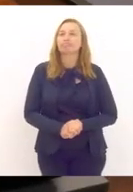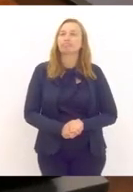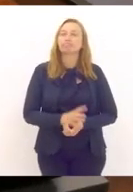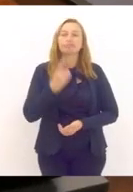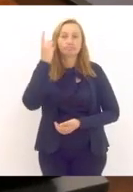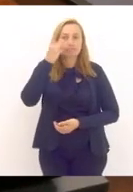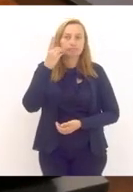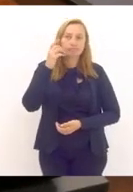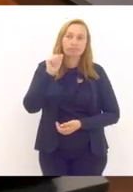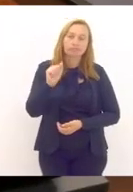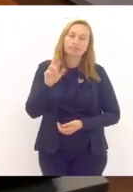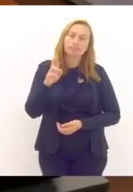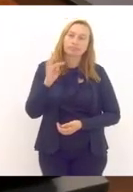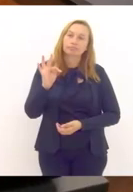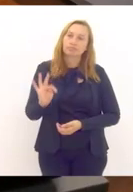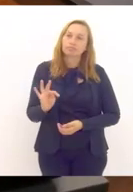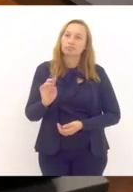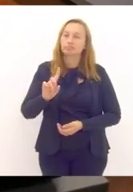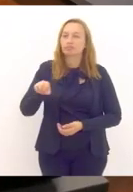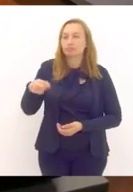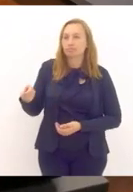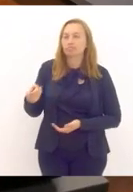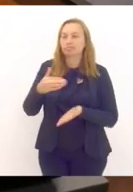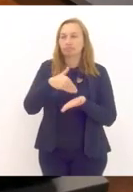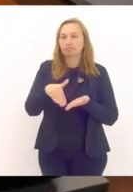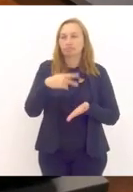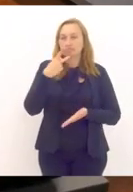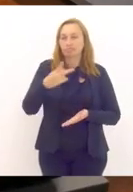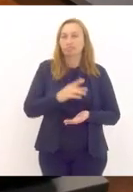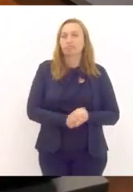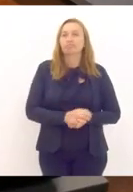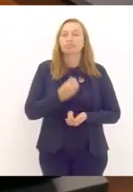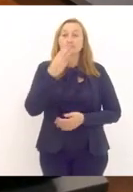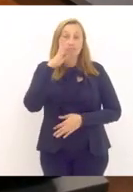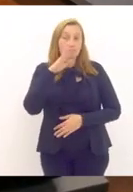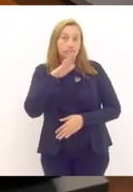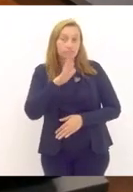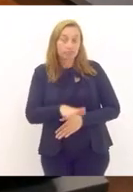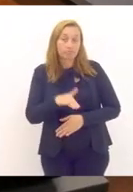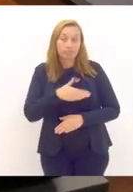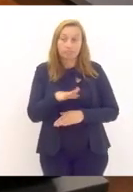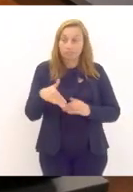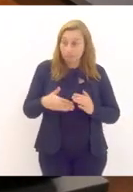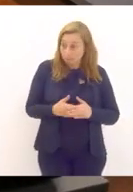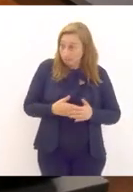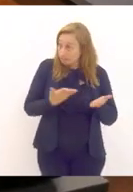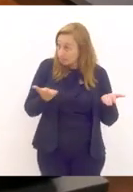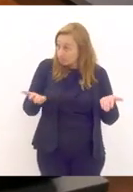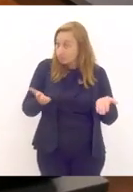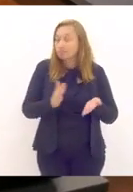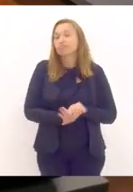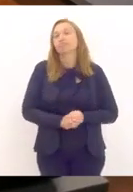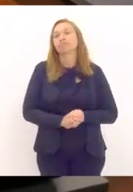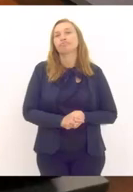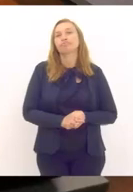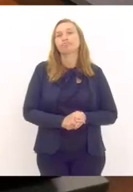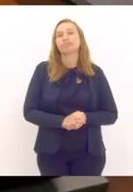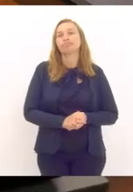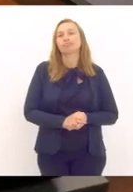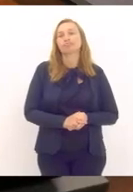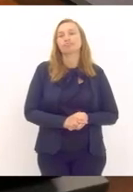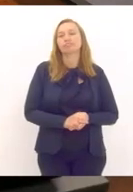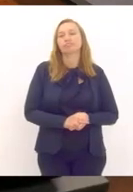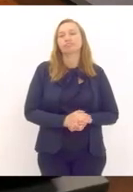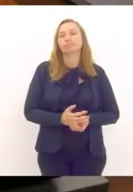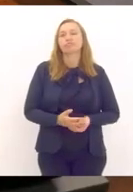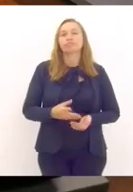Deputado Arthur, no final o secretário comenta. Muito boa tarde a todos. Quero cumprimentar o secretário Lobo,